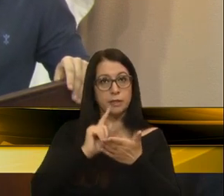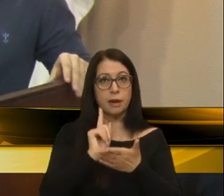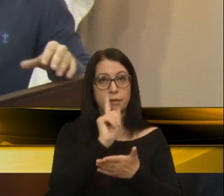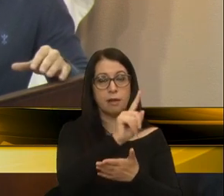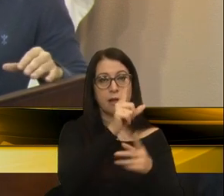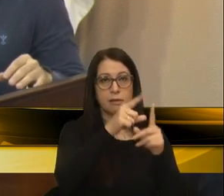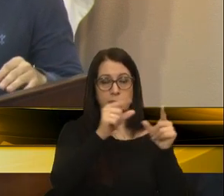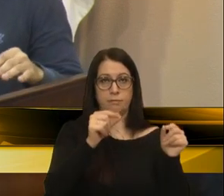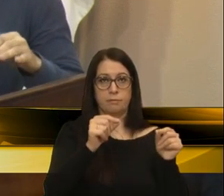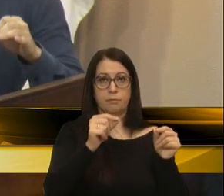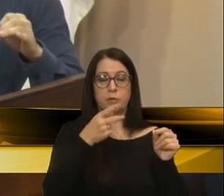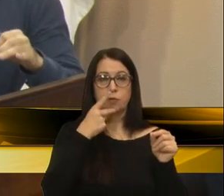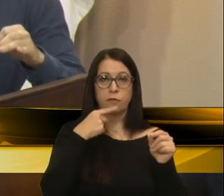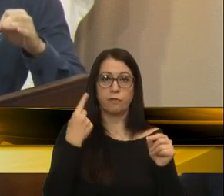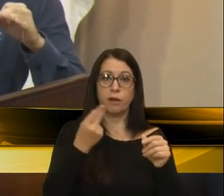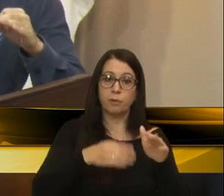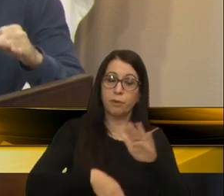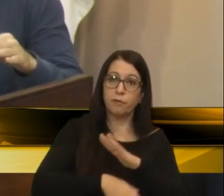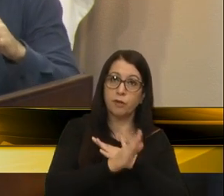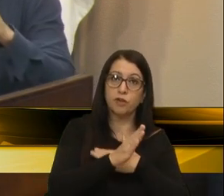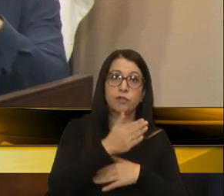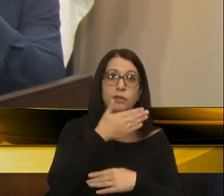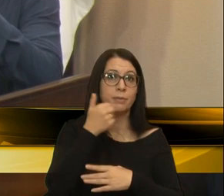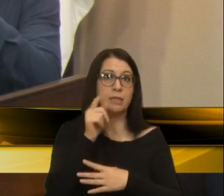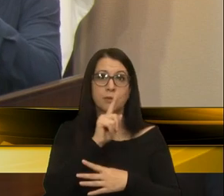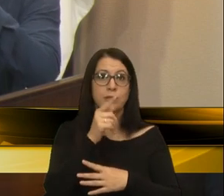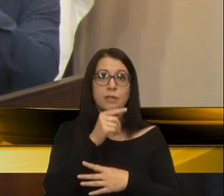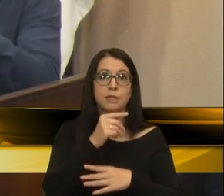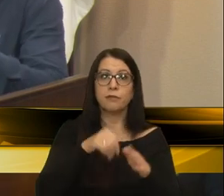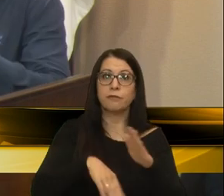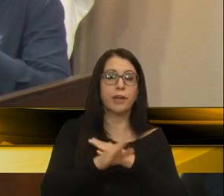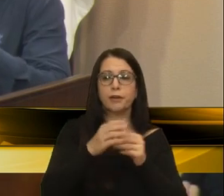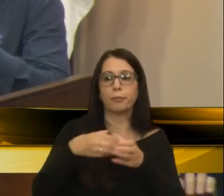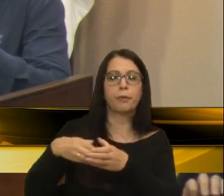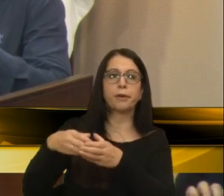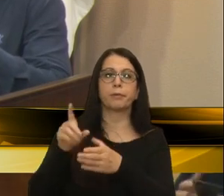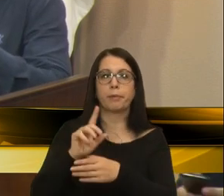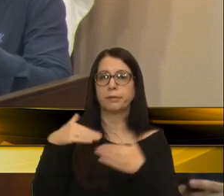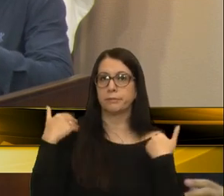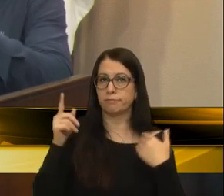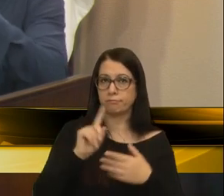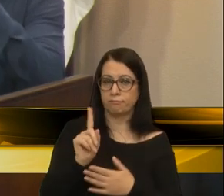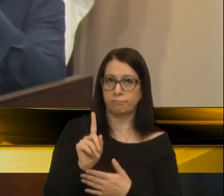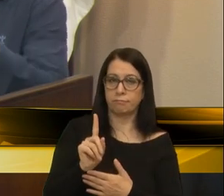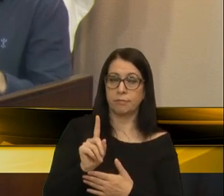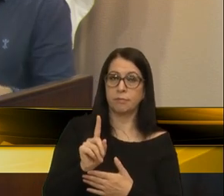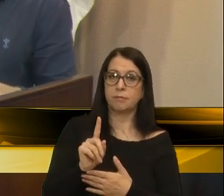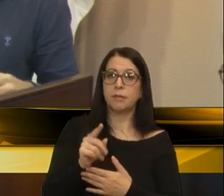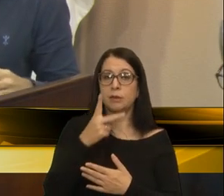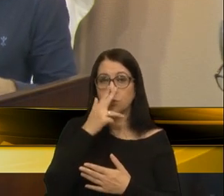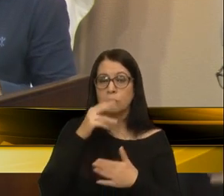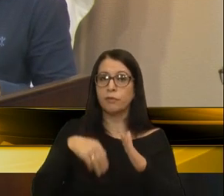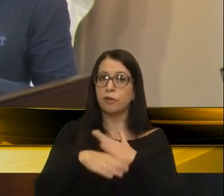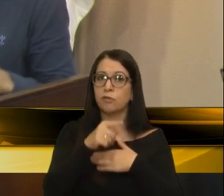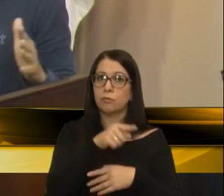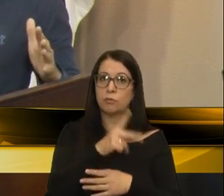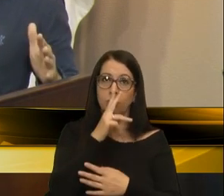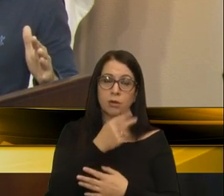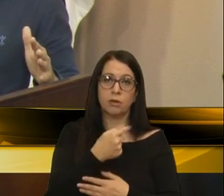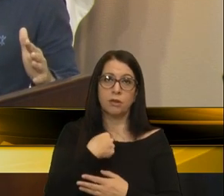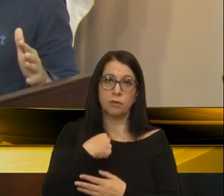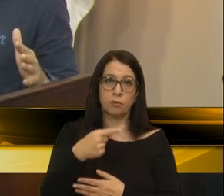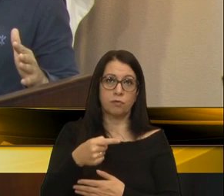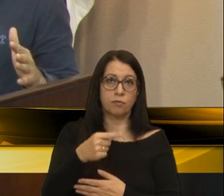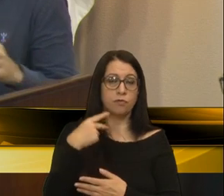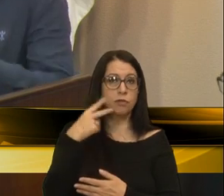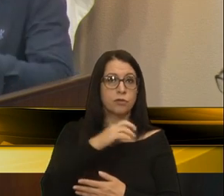Brasília. Quando eu digo que uma viagem vale a pena, não é viagem para turismo, é uma viagem como essa. Eu e o vereador